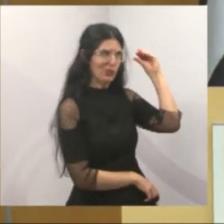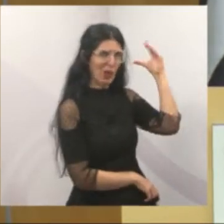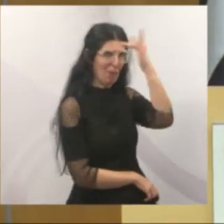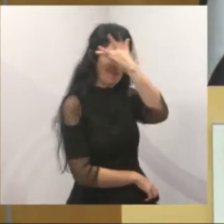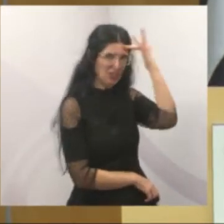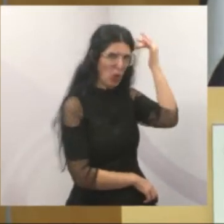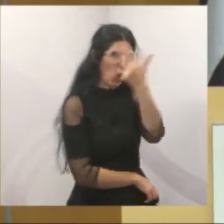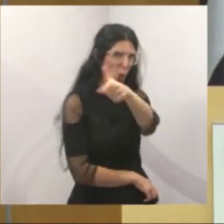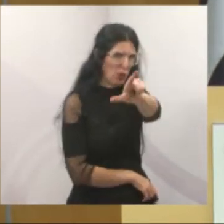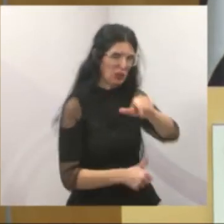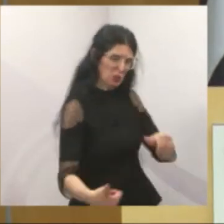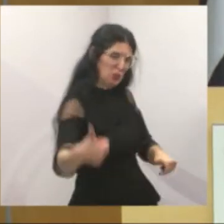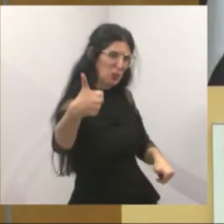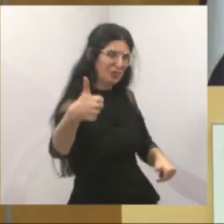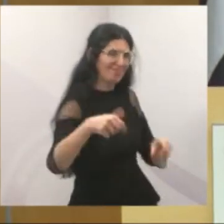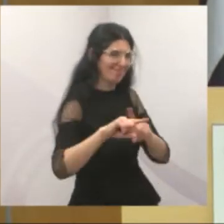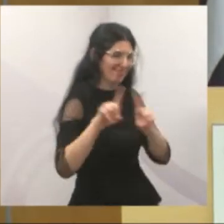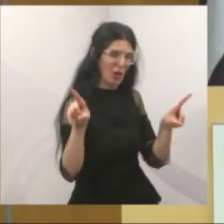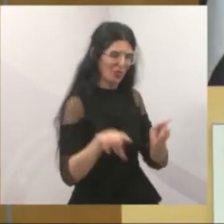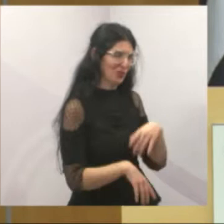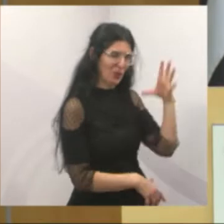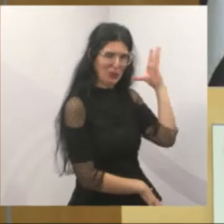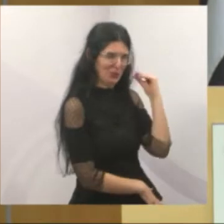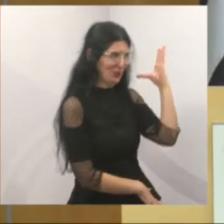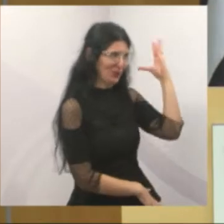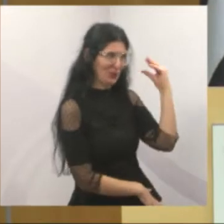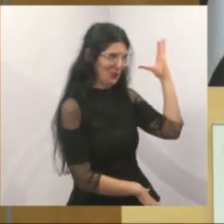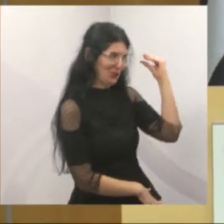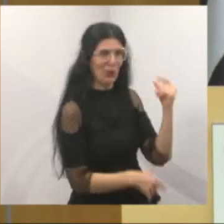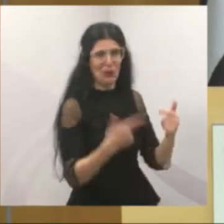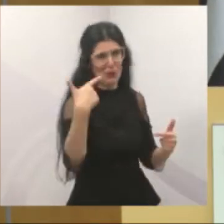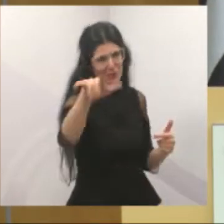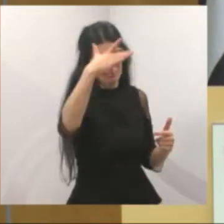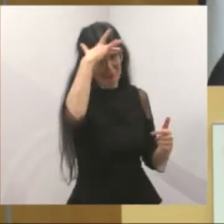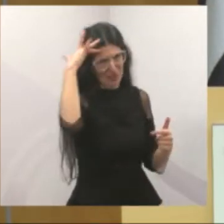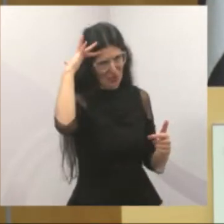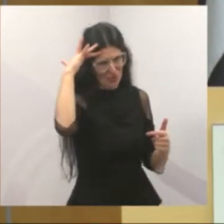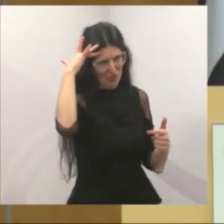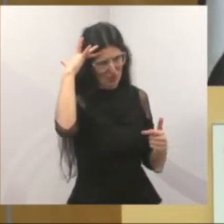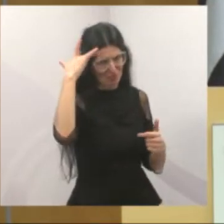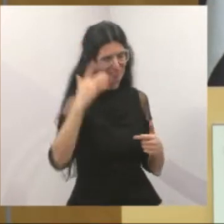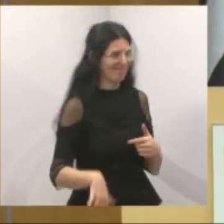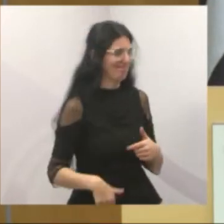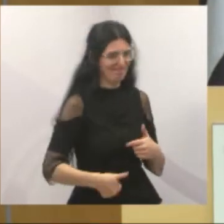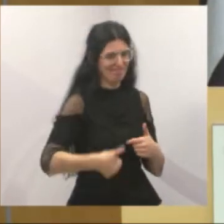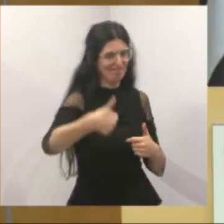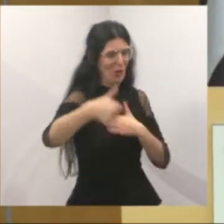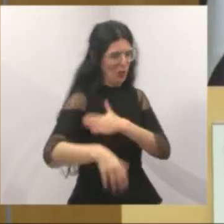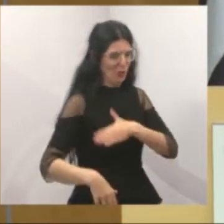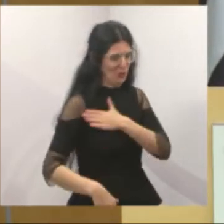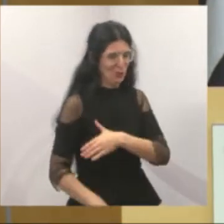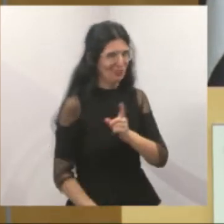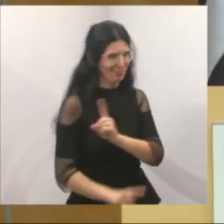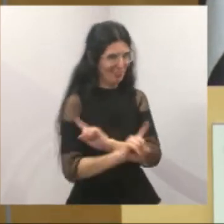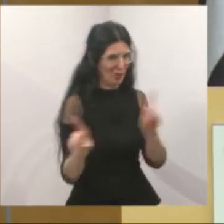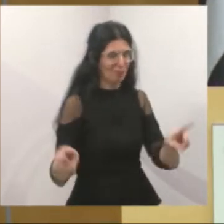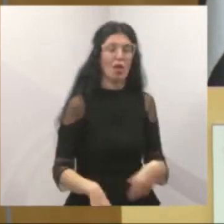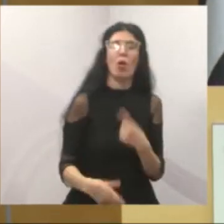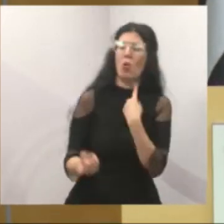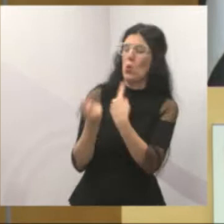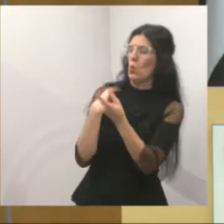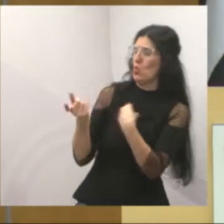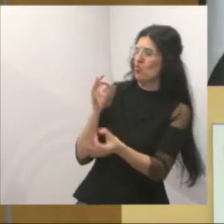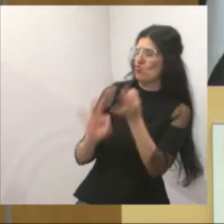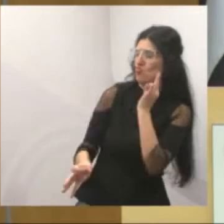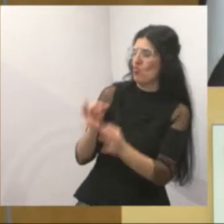essa explicação jurídica, mas não convenceu. Perceba o seguinte, eu conversei com alguns juristas,